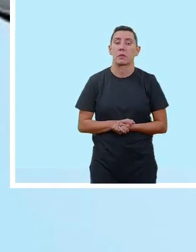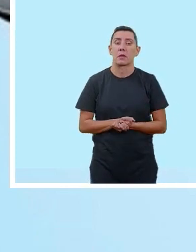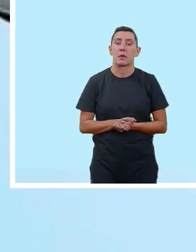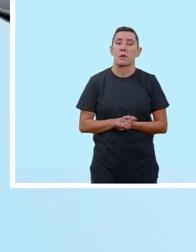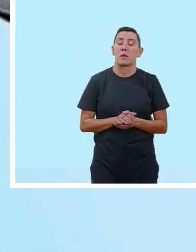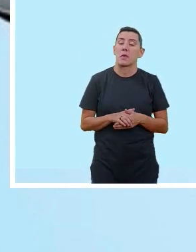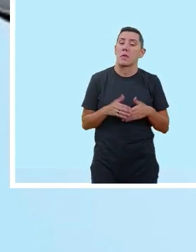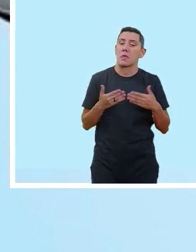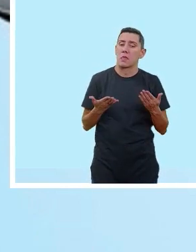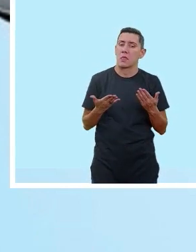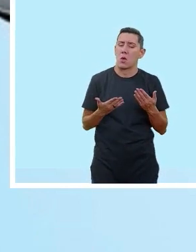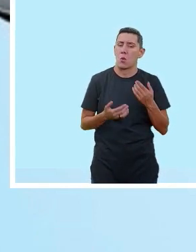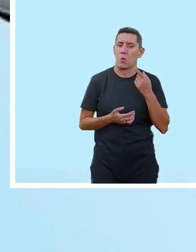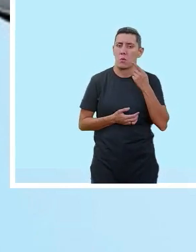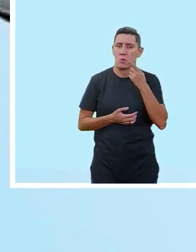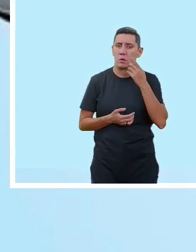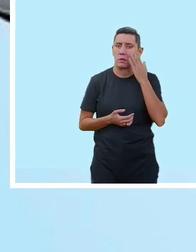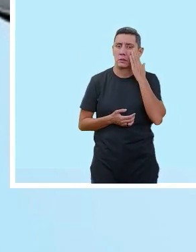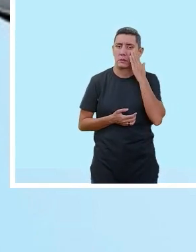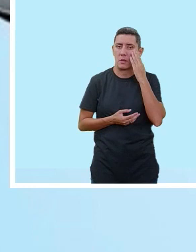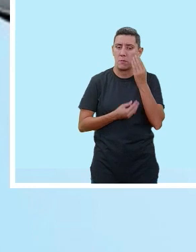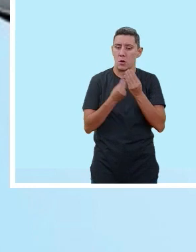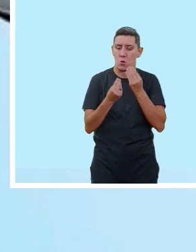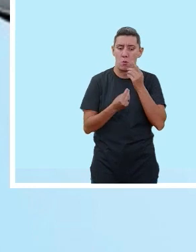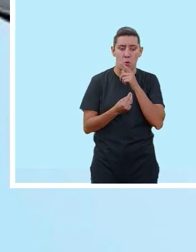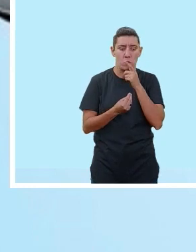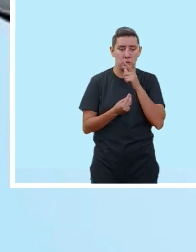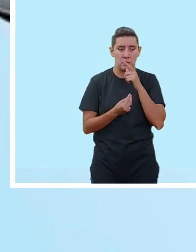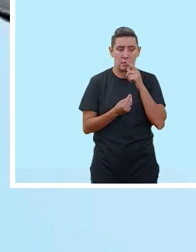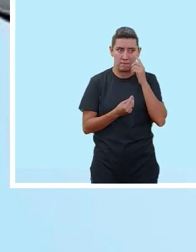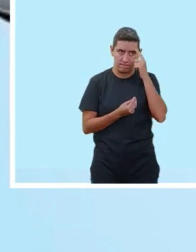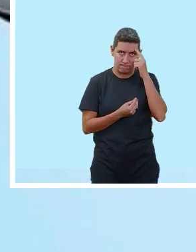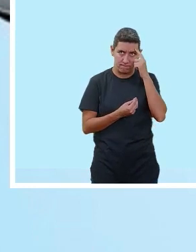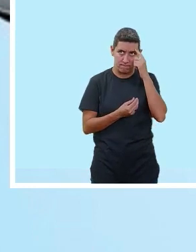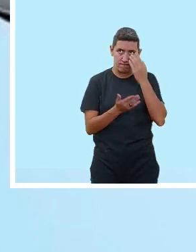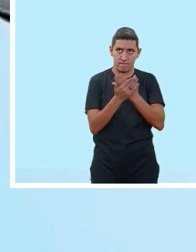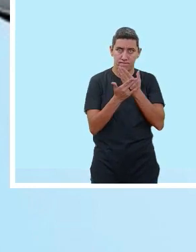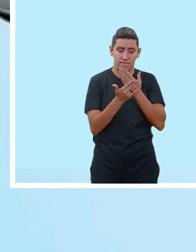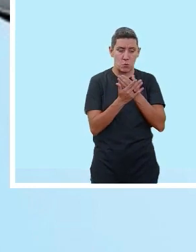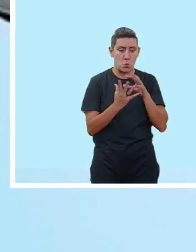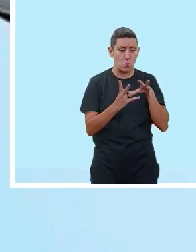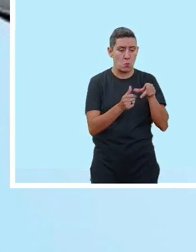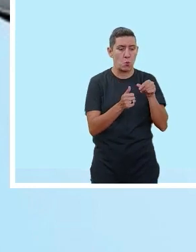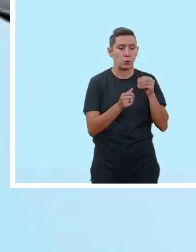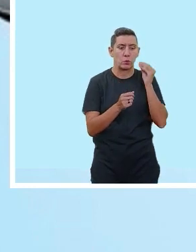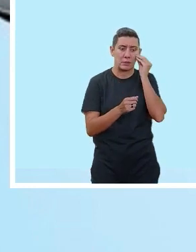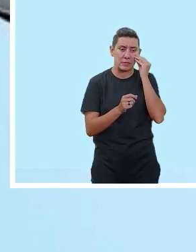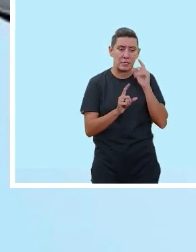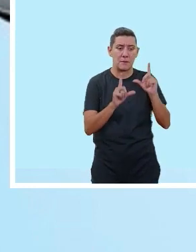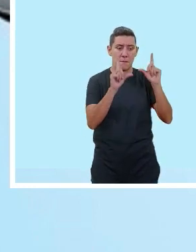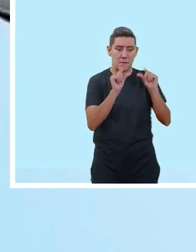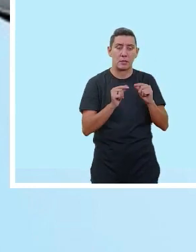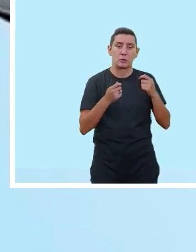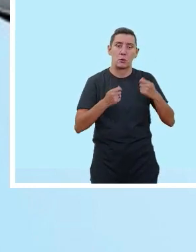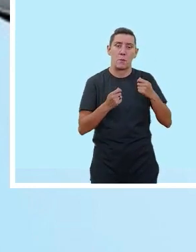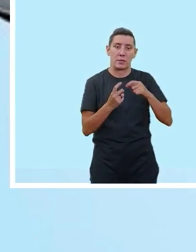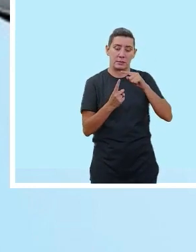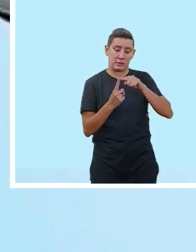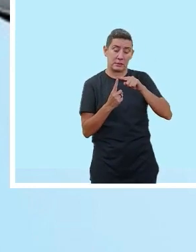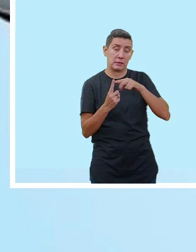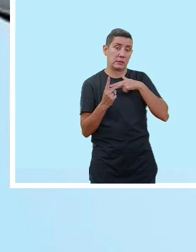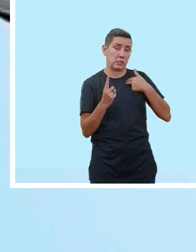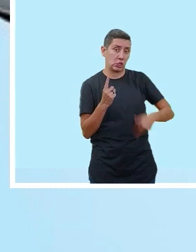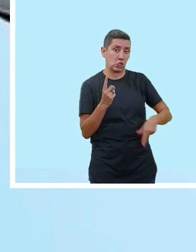que alguma coisa tenha impacto global, obviamente nós temos que ter 100% de adesão da China, Europa e